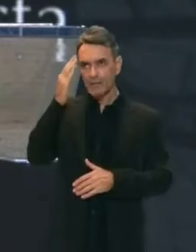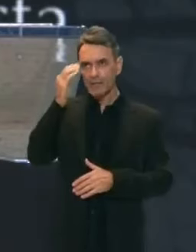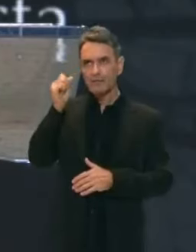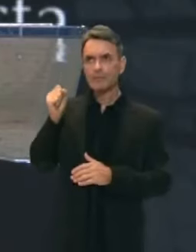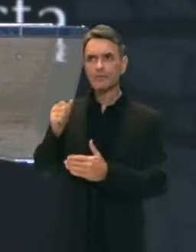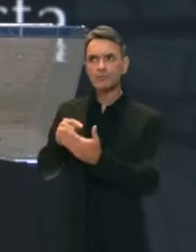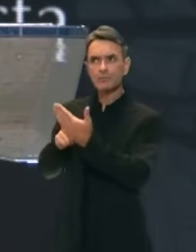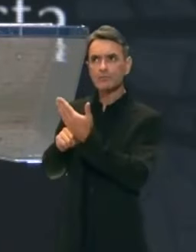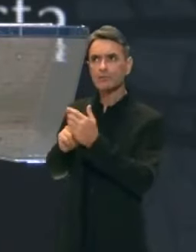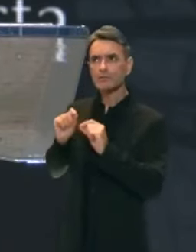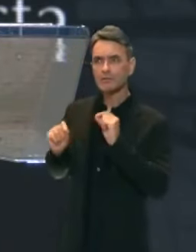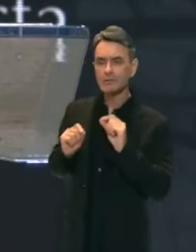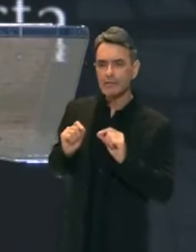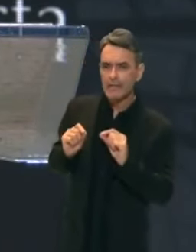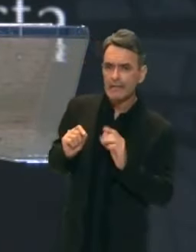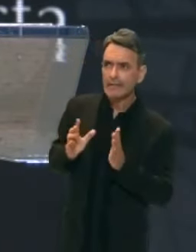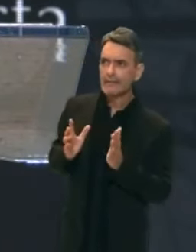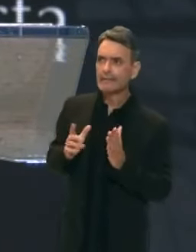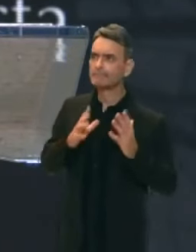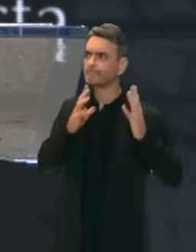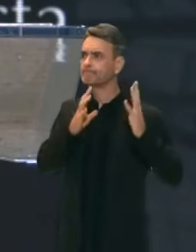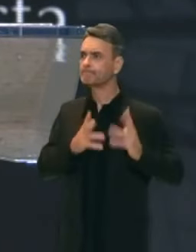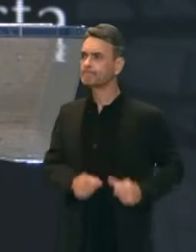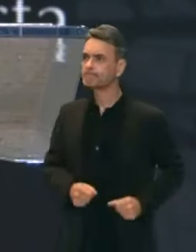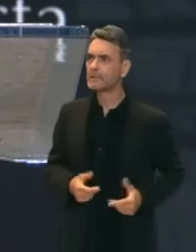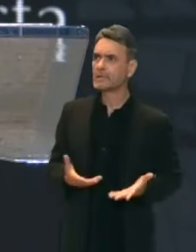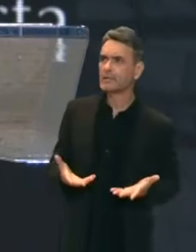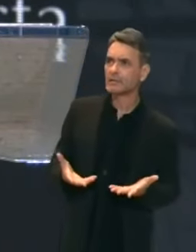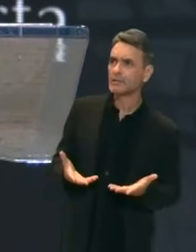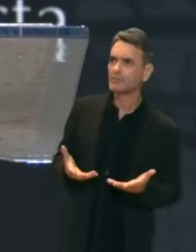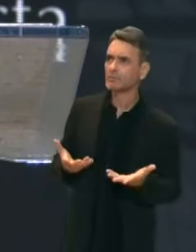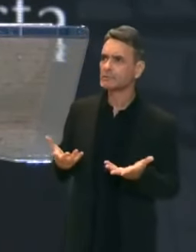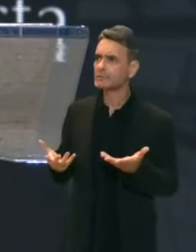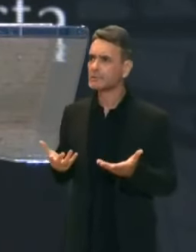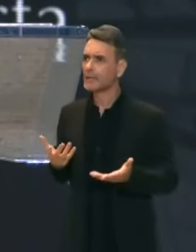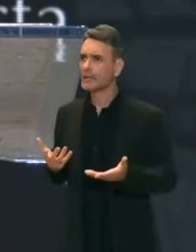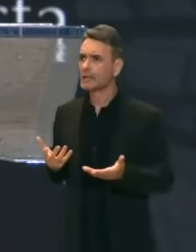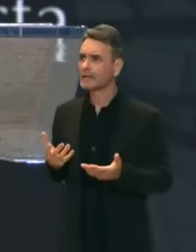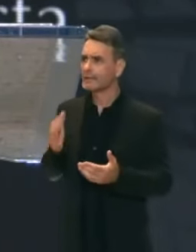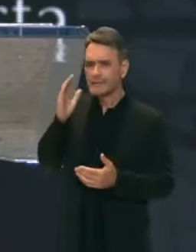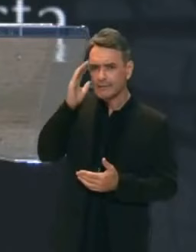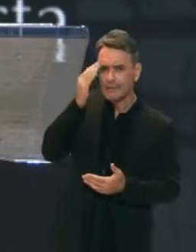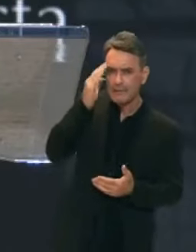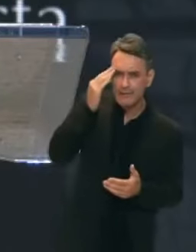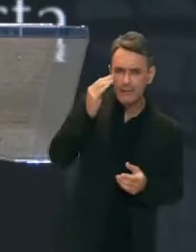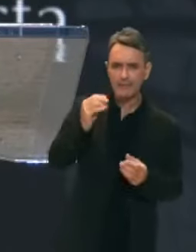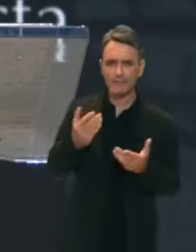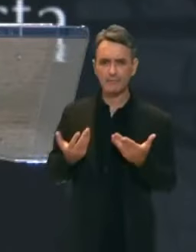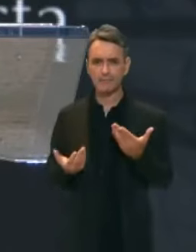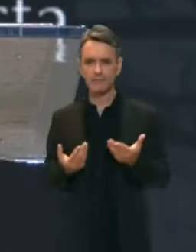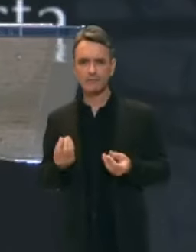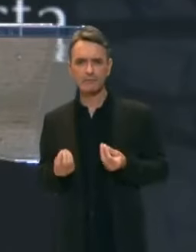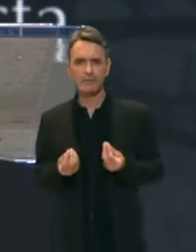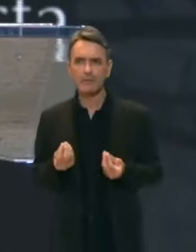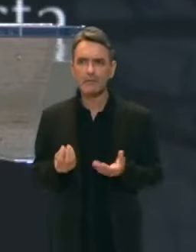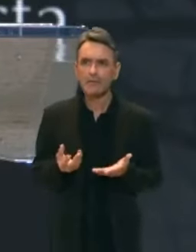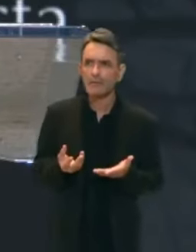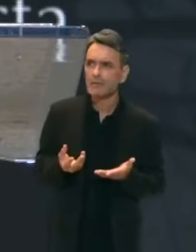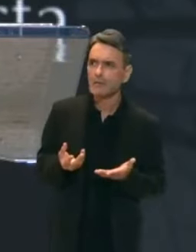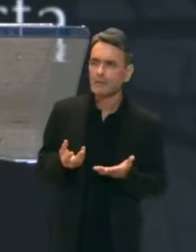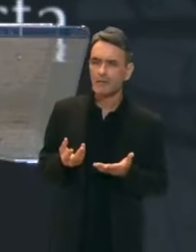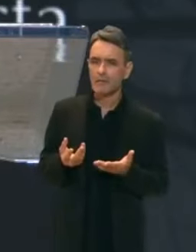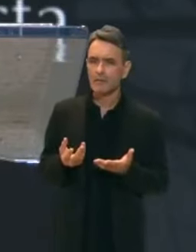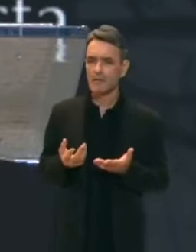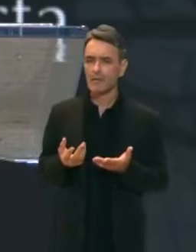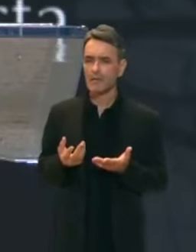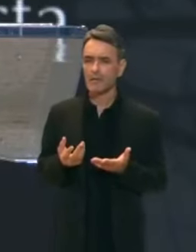nos santificamos. Mas quando a sabedoria fala, nós reconhecemos que o ponto alto, o ponto